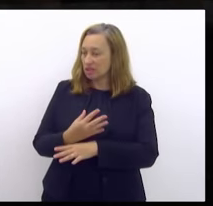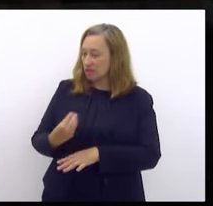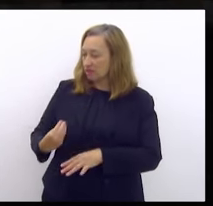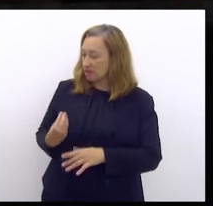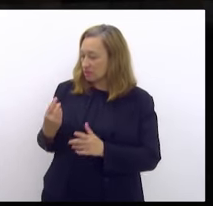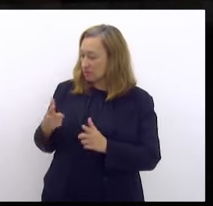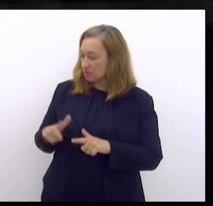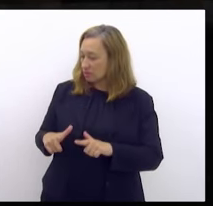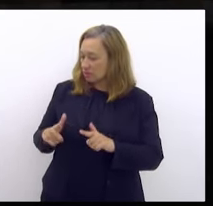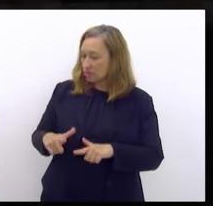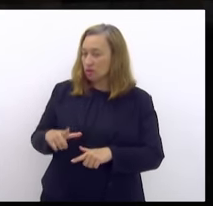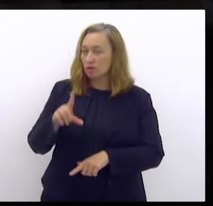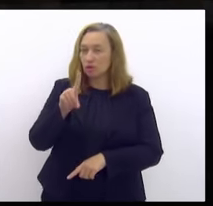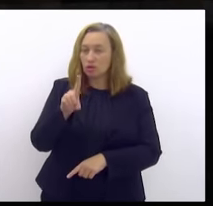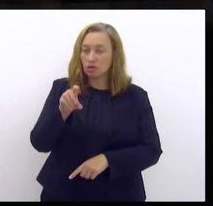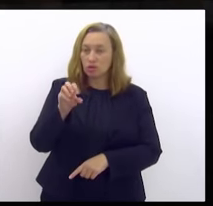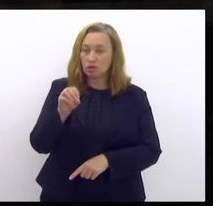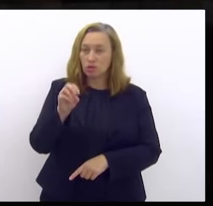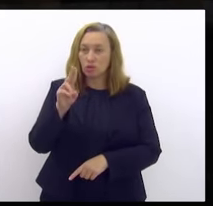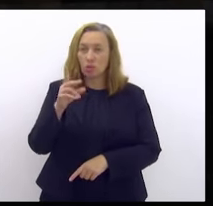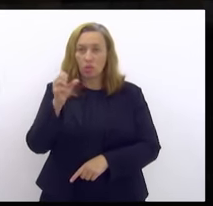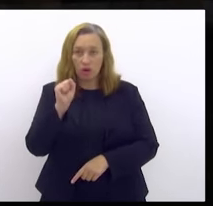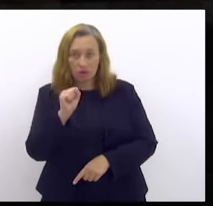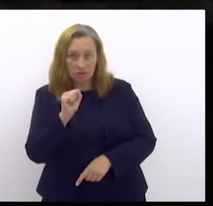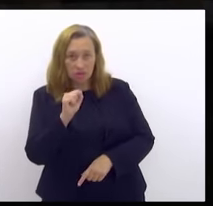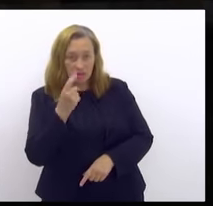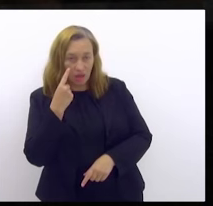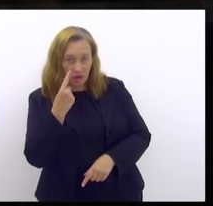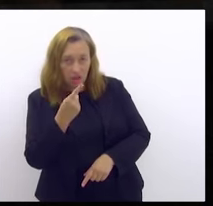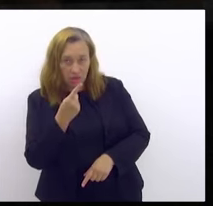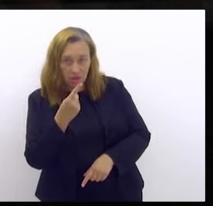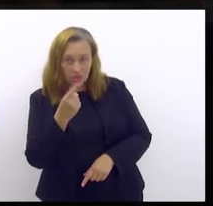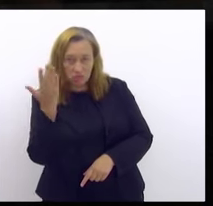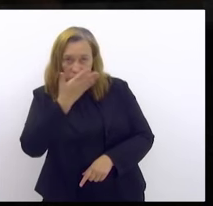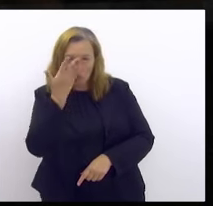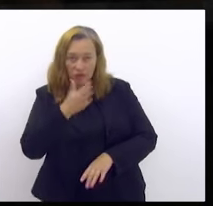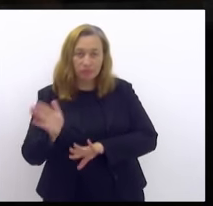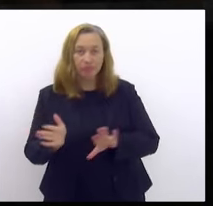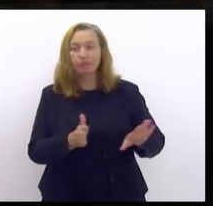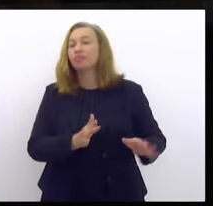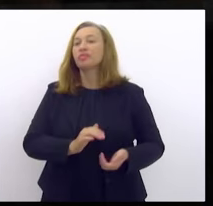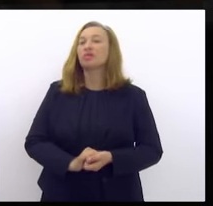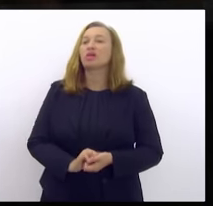pouco. O nosso Douglas Ruas, tá, não está mais aqui, não estou vendo.